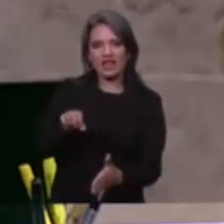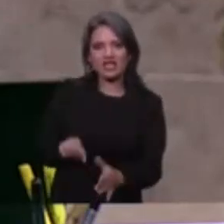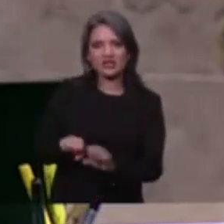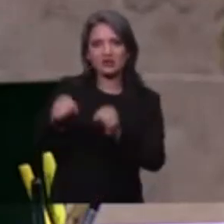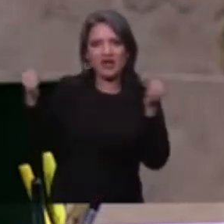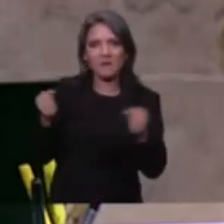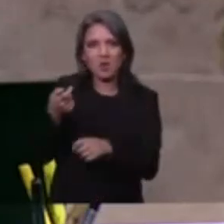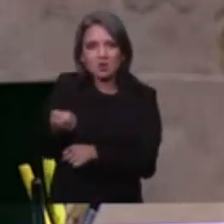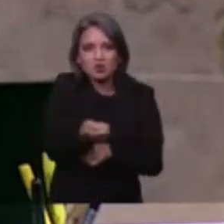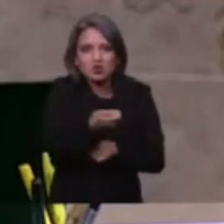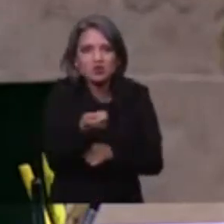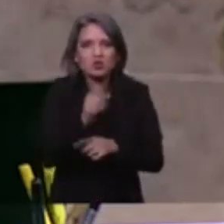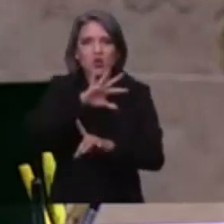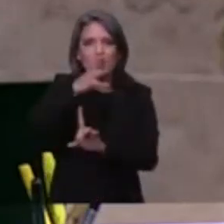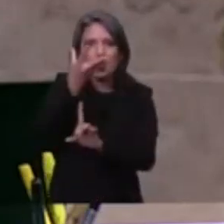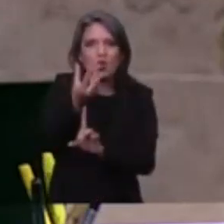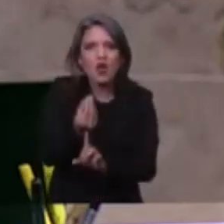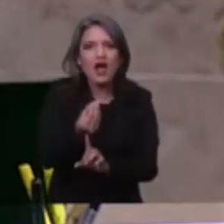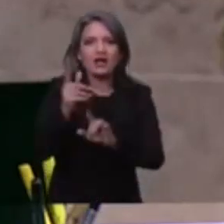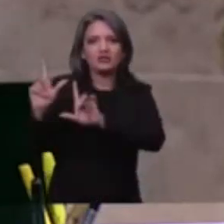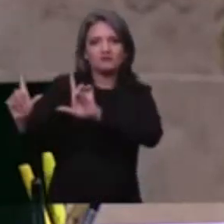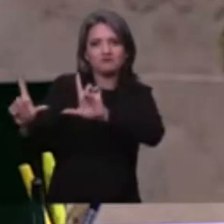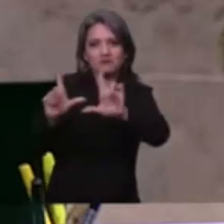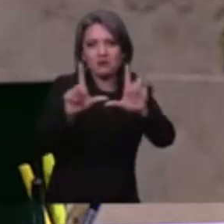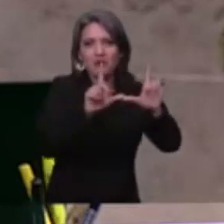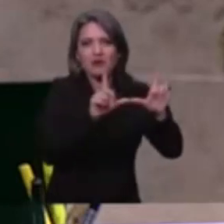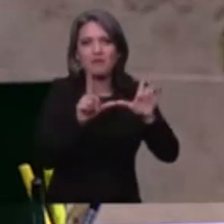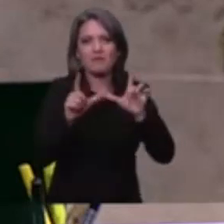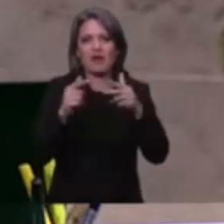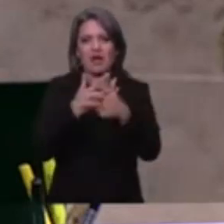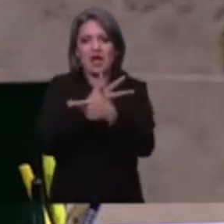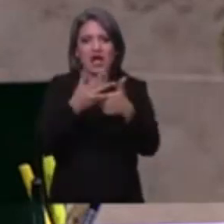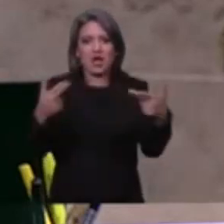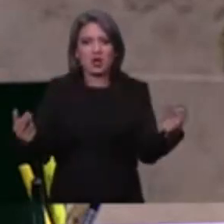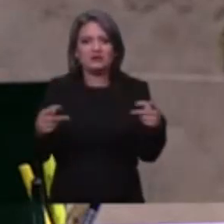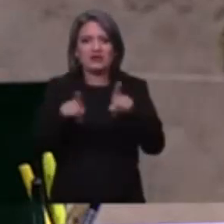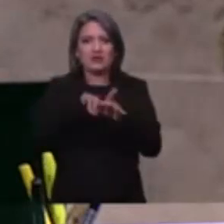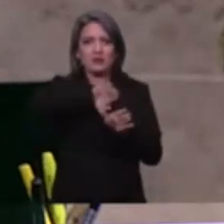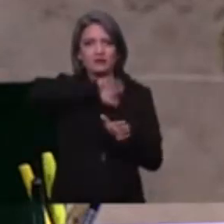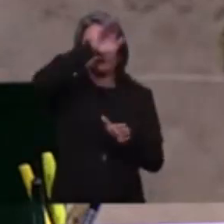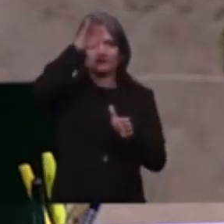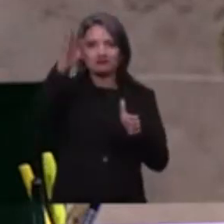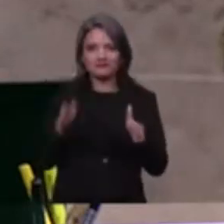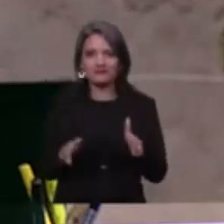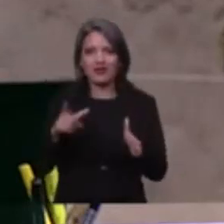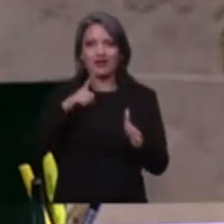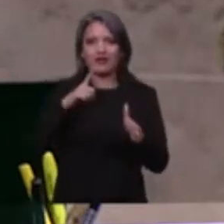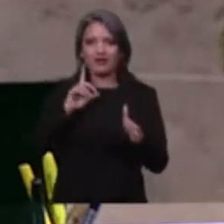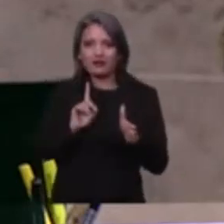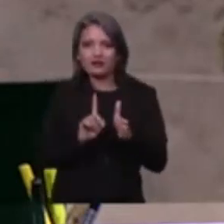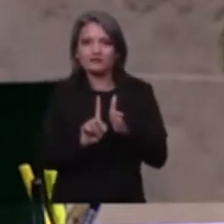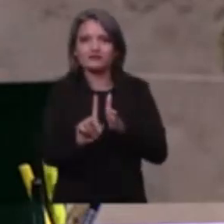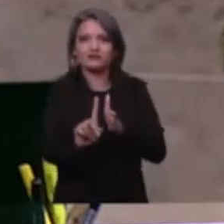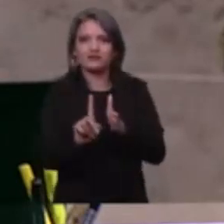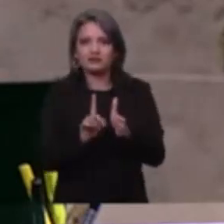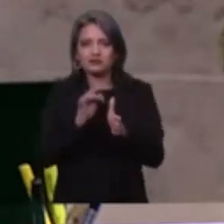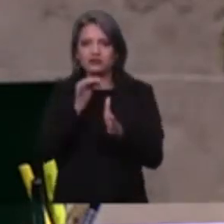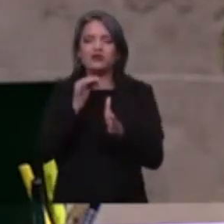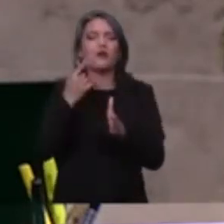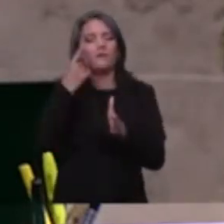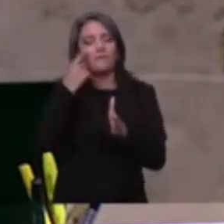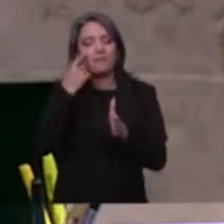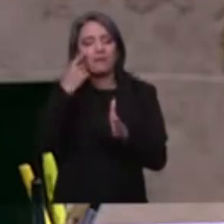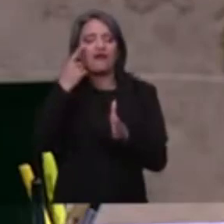obras de artes, quadros, portal de detector de metais, raio-x, etc., e ingressaram